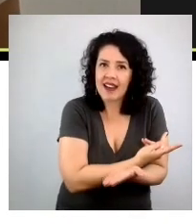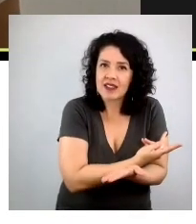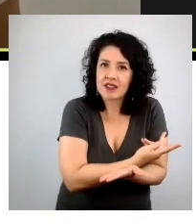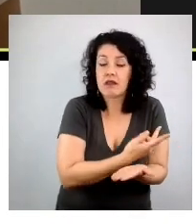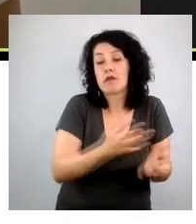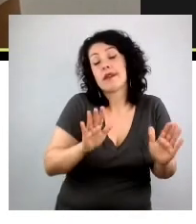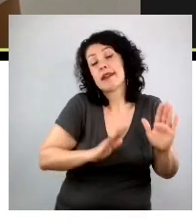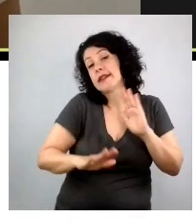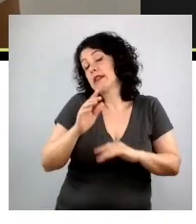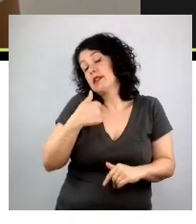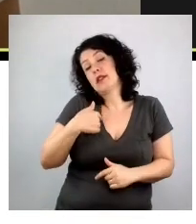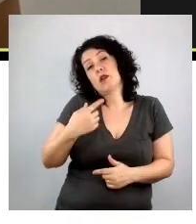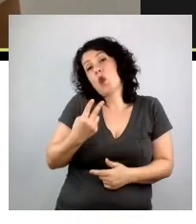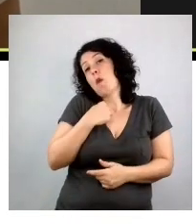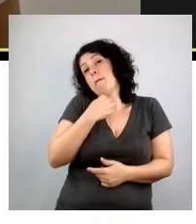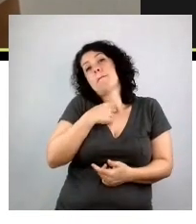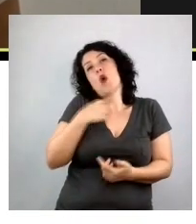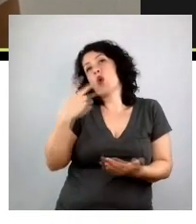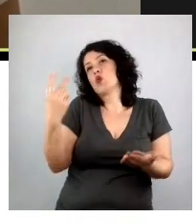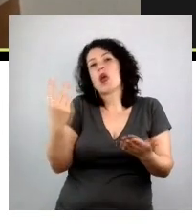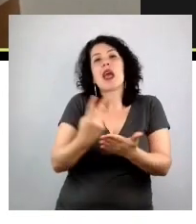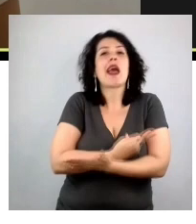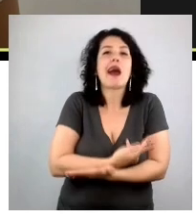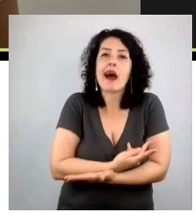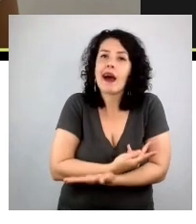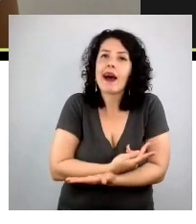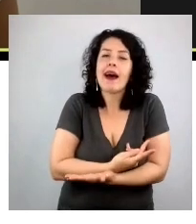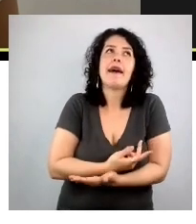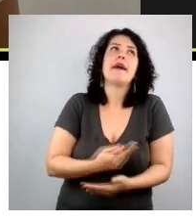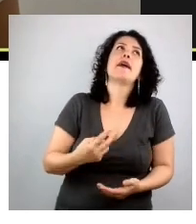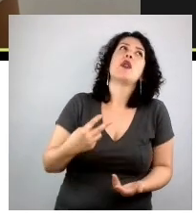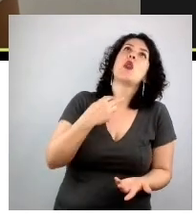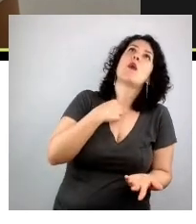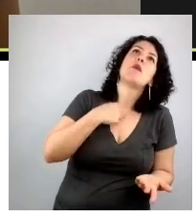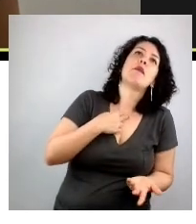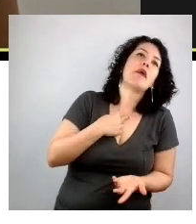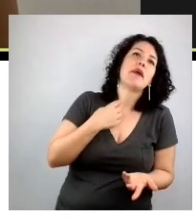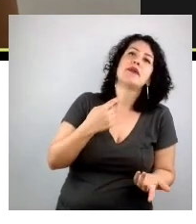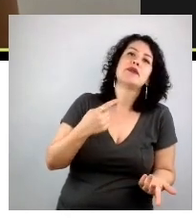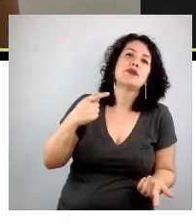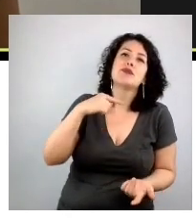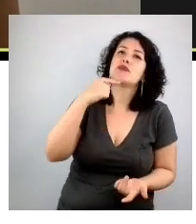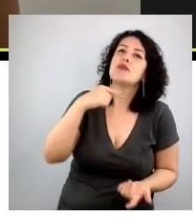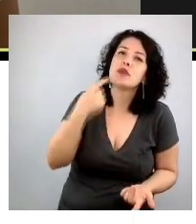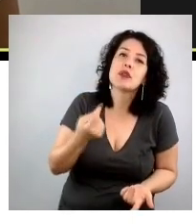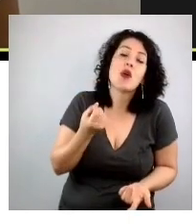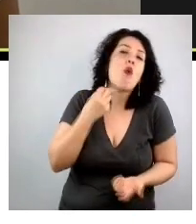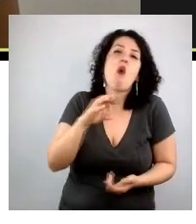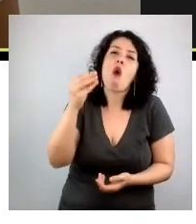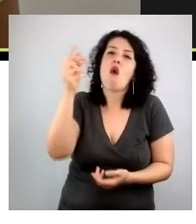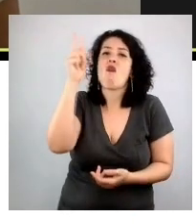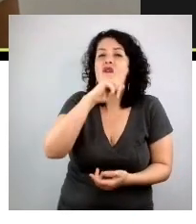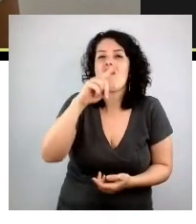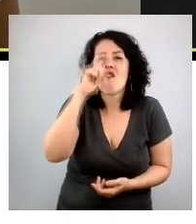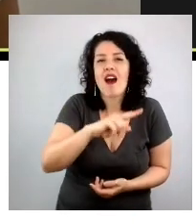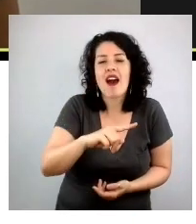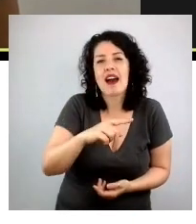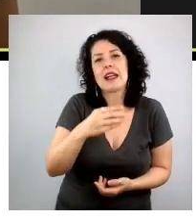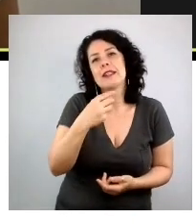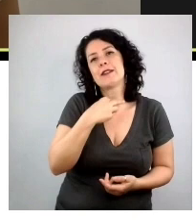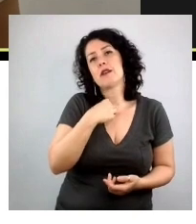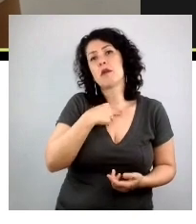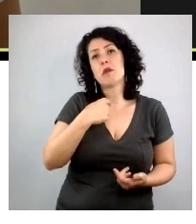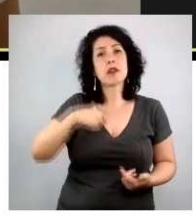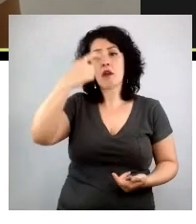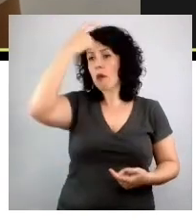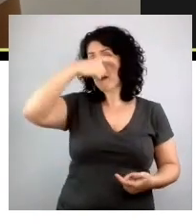tenho direito de não conseguir, não tenho direito de ser vulnerável, de falhar. E eu sou só pessoa, eu sou só humana.